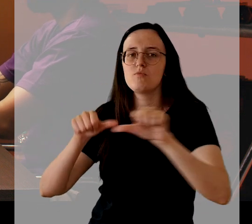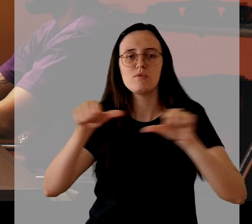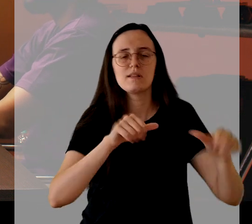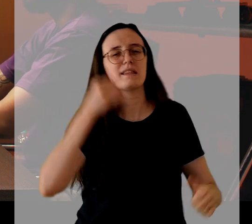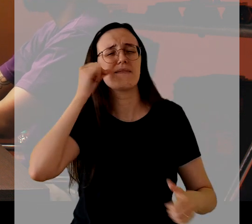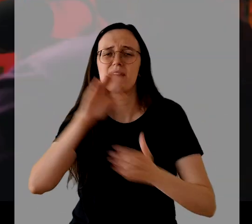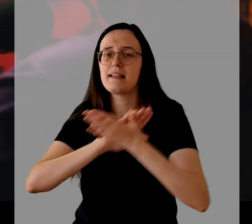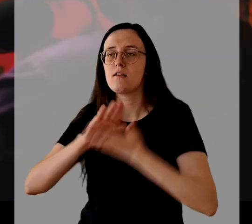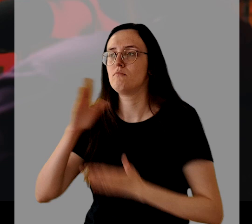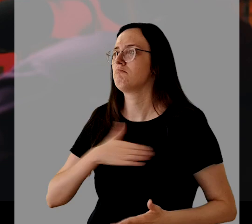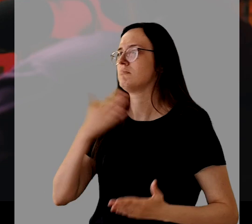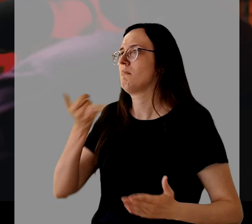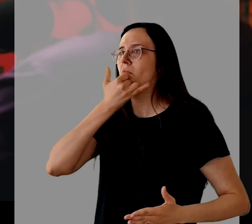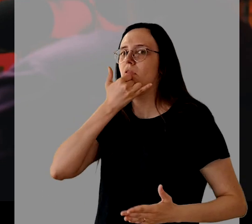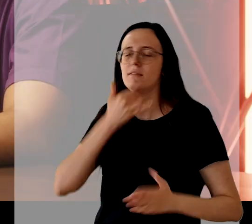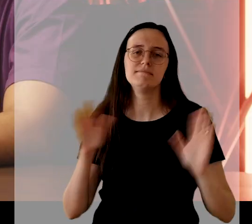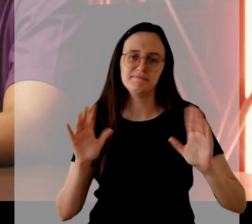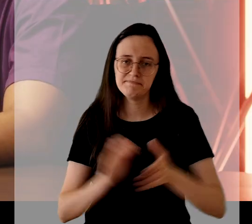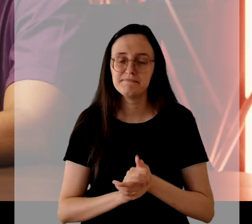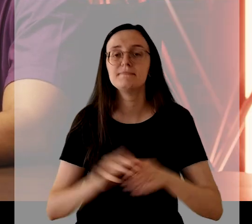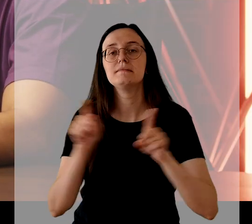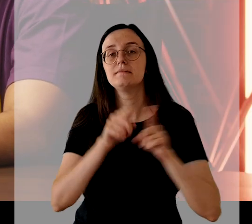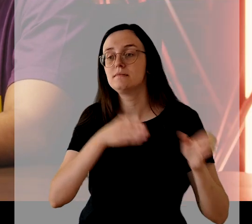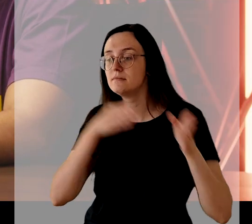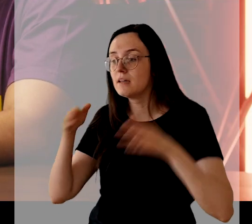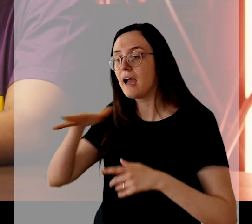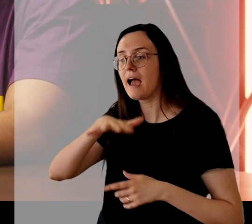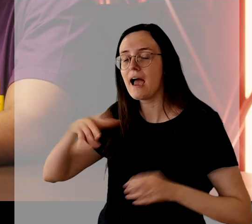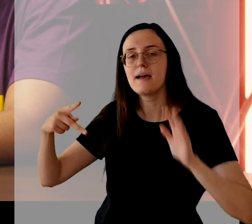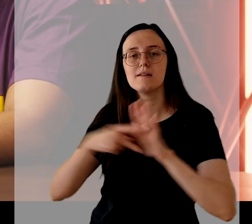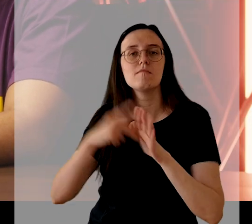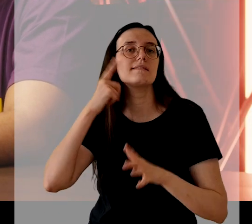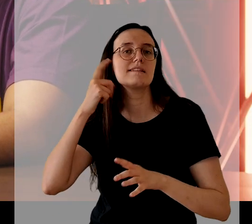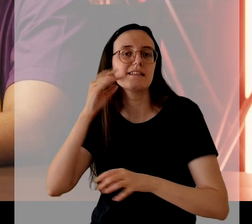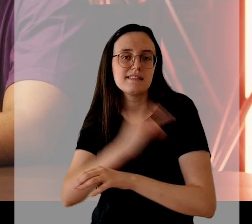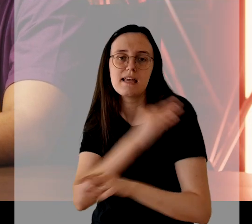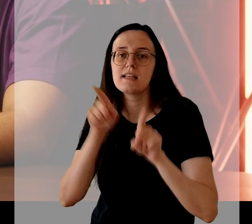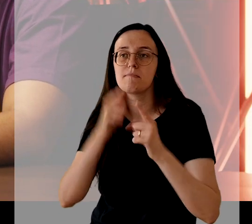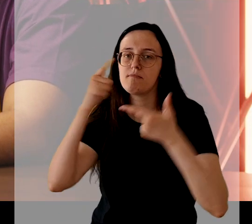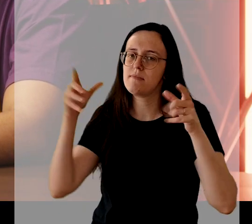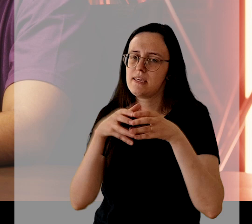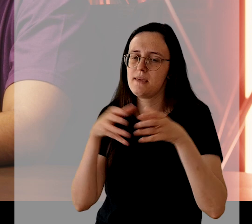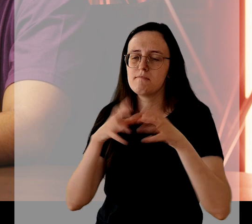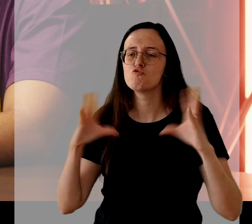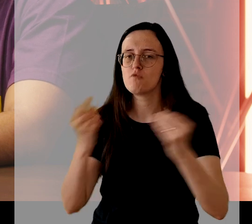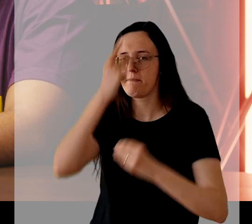mudanças, para que nada seja uma surpresa depois, e passando isso para o técnico de som e para o restante da